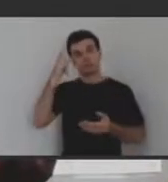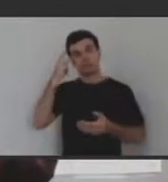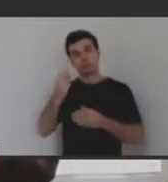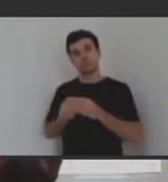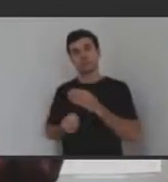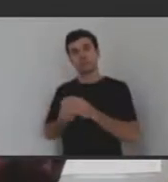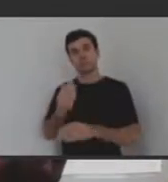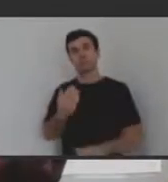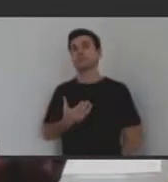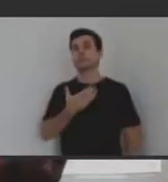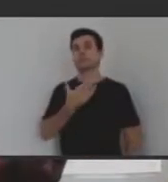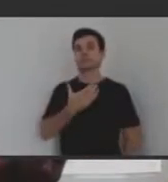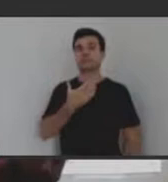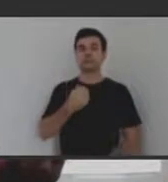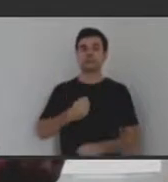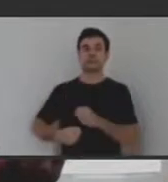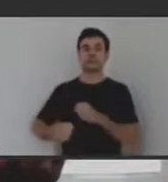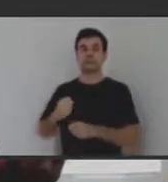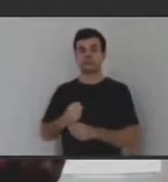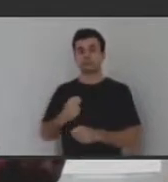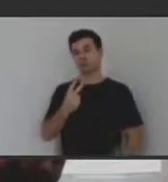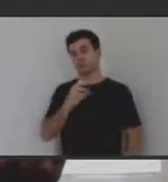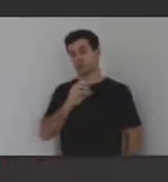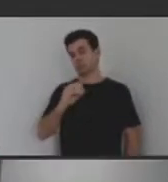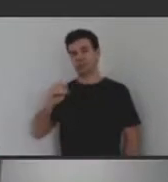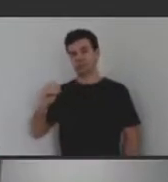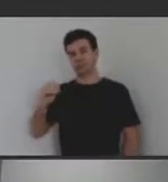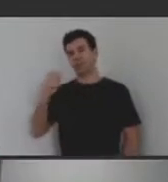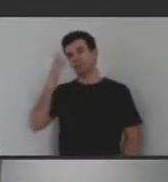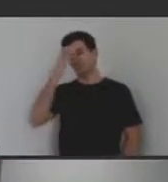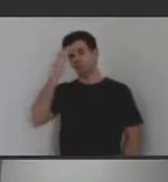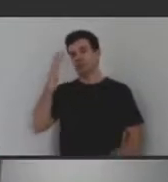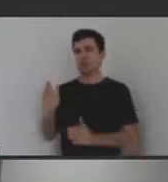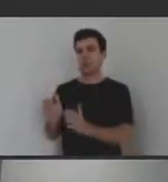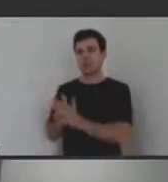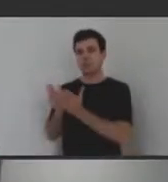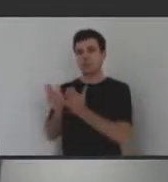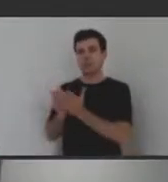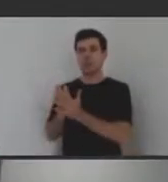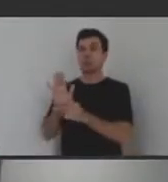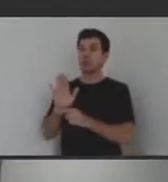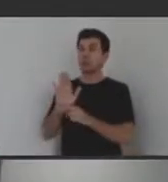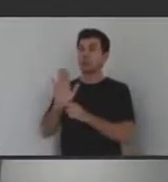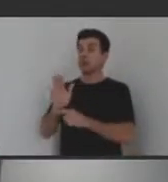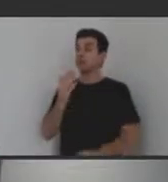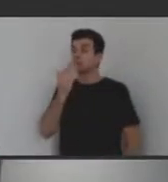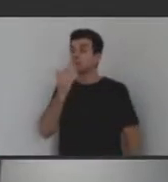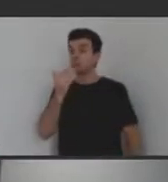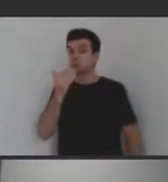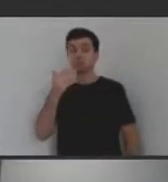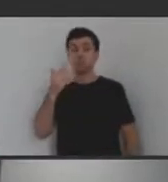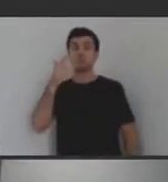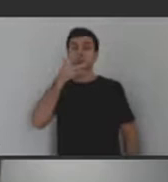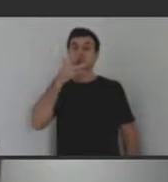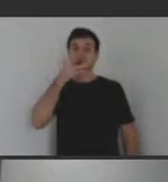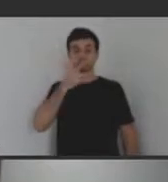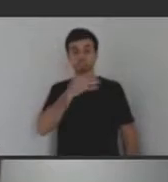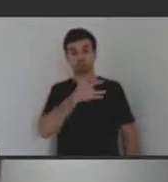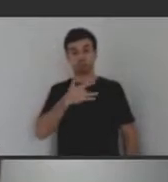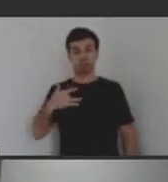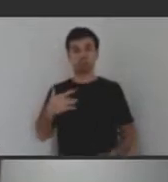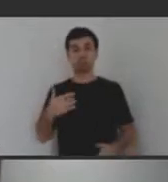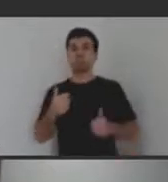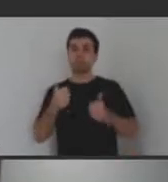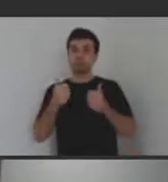objetivo de oferecer à população de baixa renda refeição saudáveis de alta qualidade a custo acessível. Considerando que o programa é coordenado